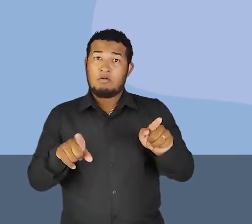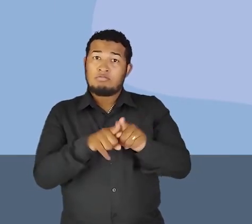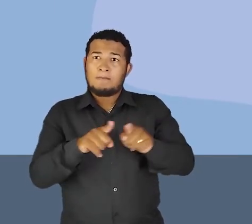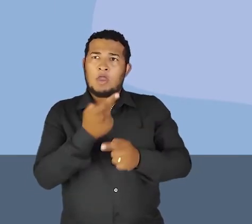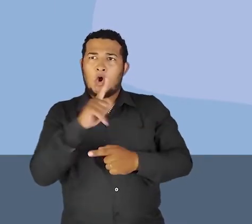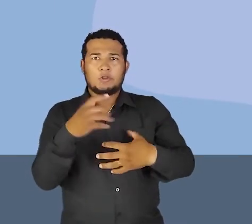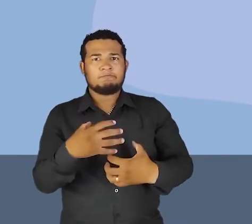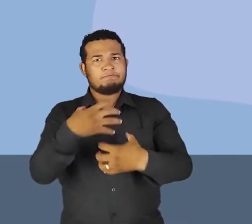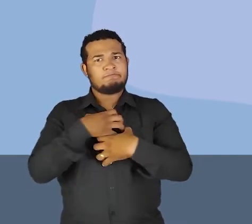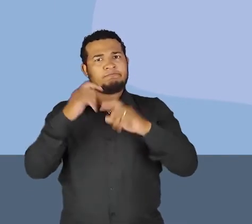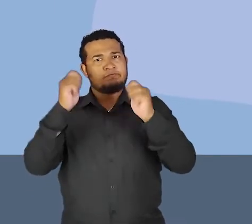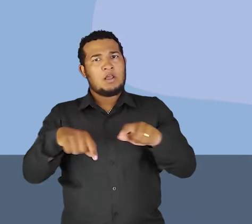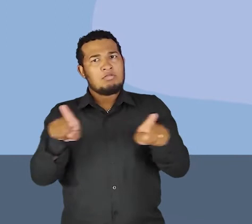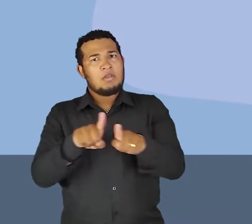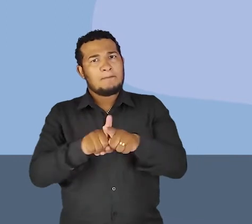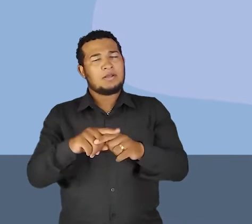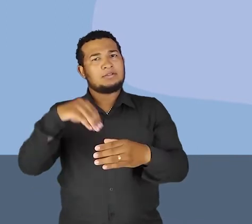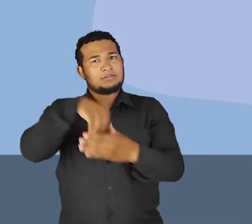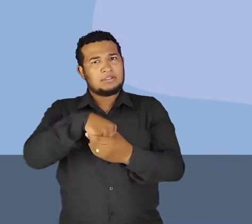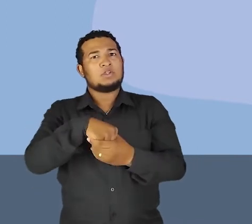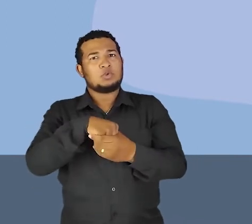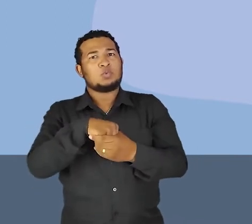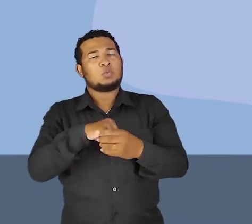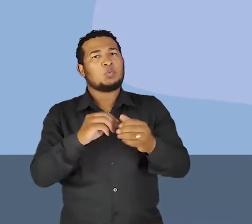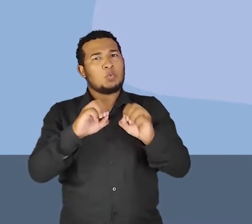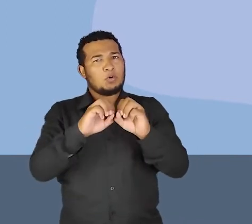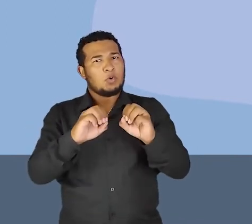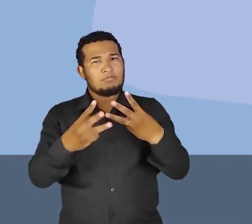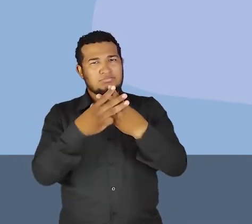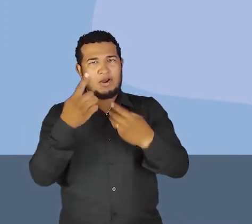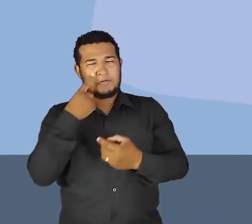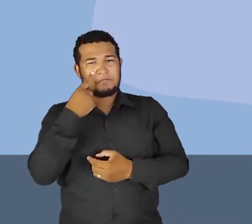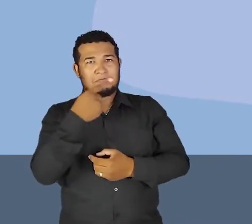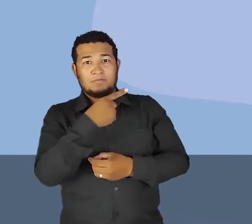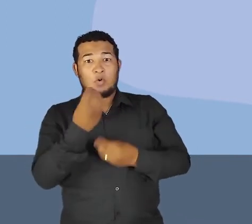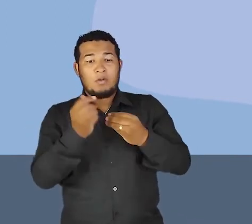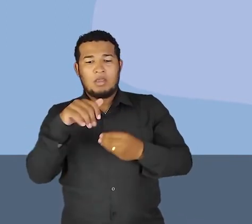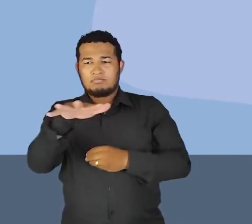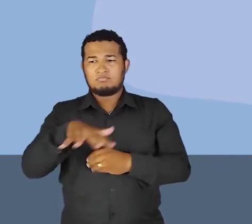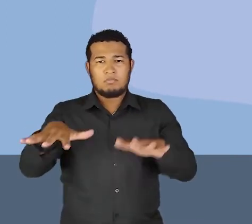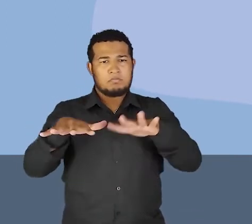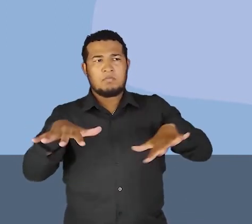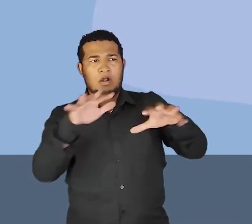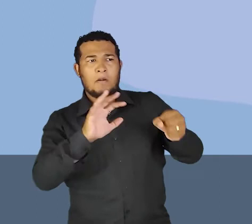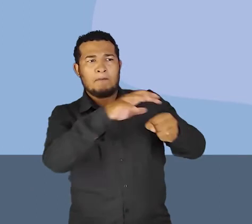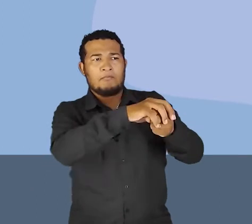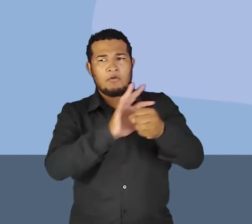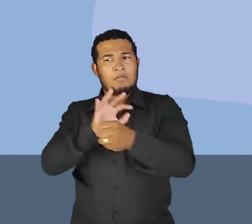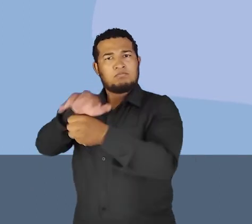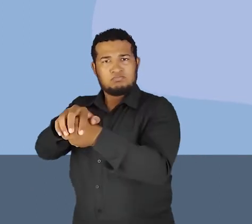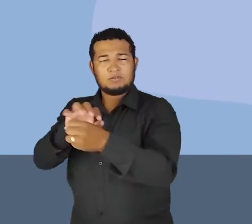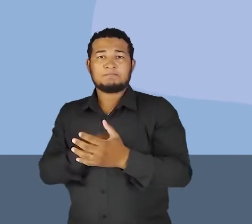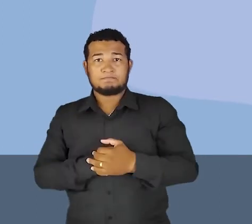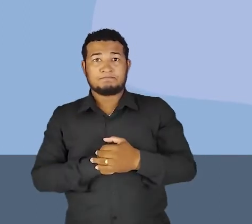que chama a atenção nesse slide é em relação à ocupação das terras. Pessoal, veja bem,